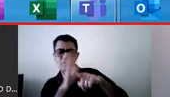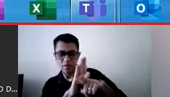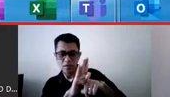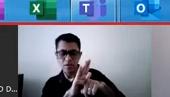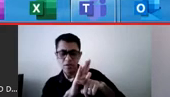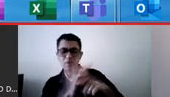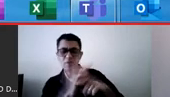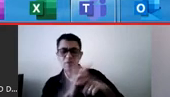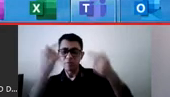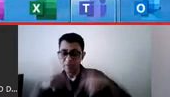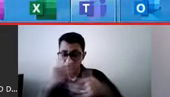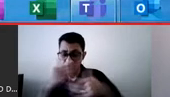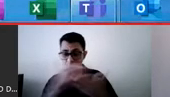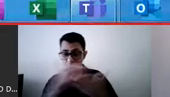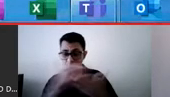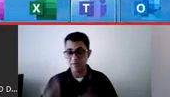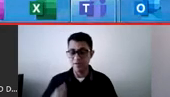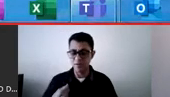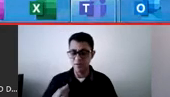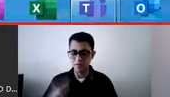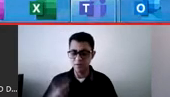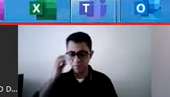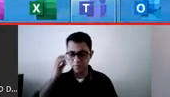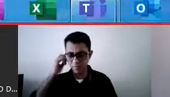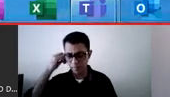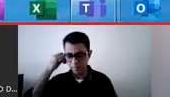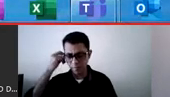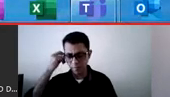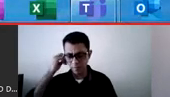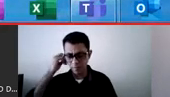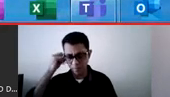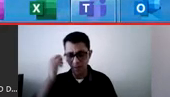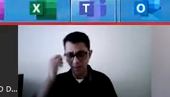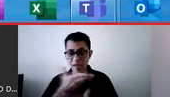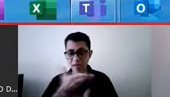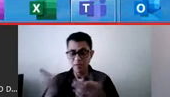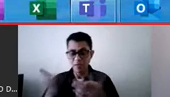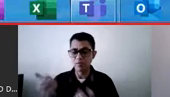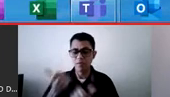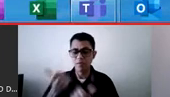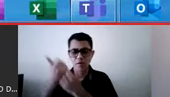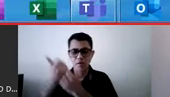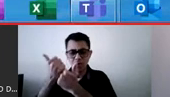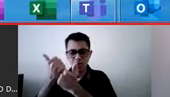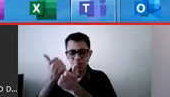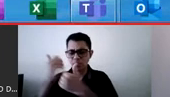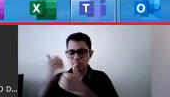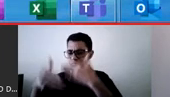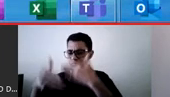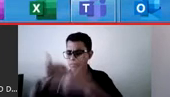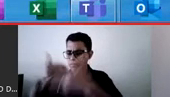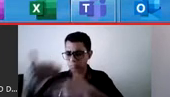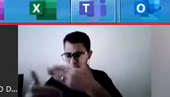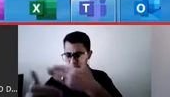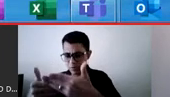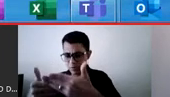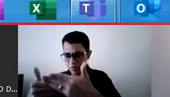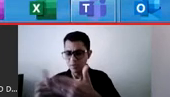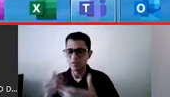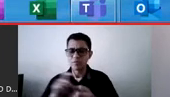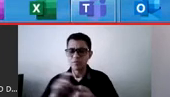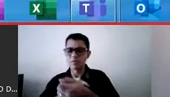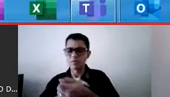desafios do cotidiano da vida em isolamento, pois são elas que nos ajudam a seguir em frente em situações de estresse com